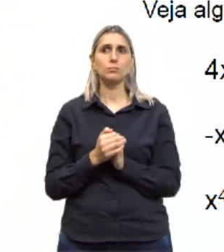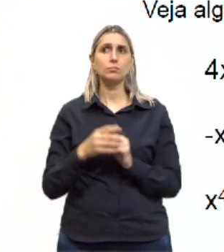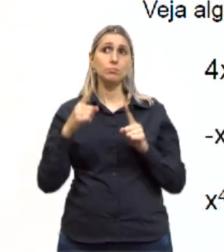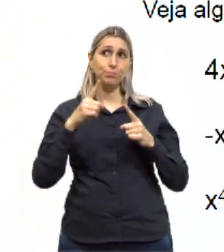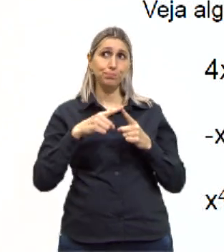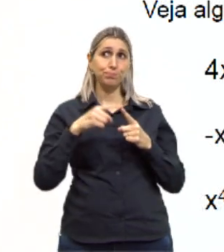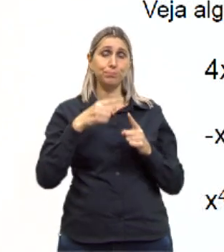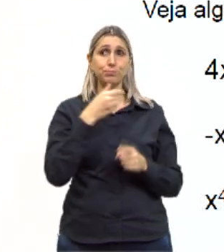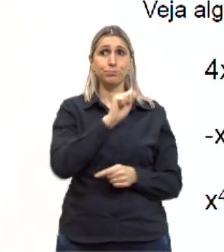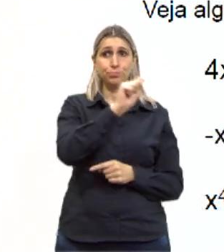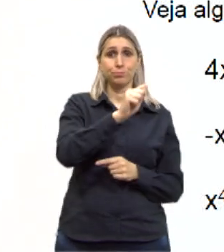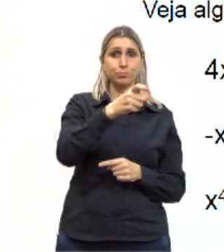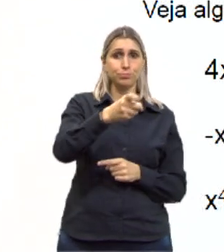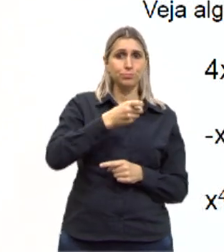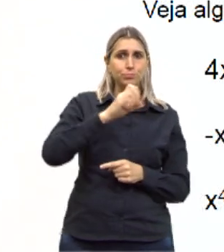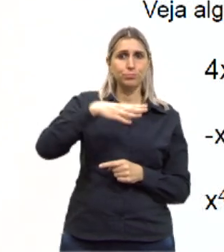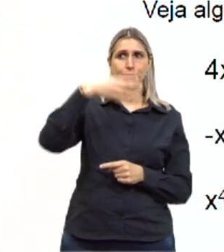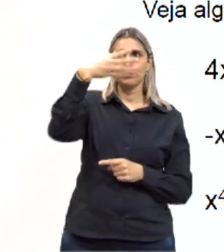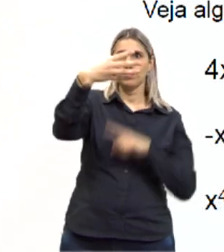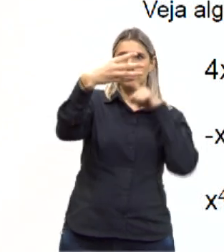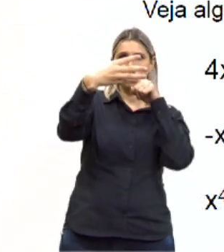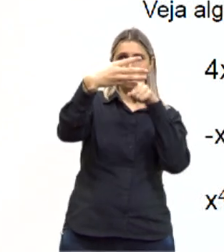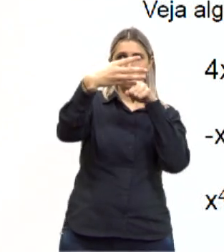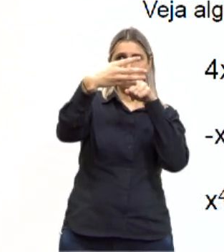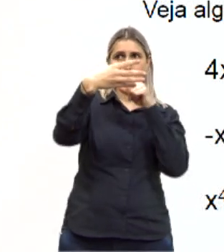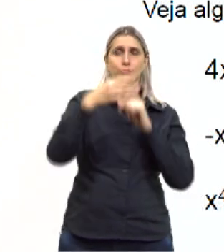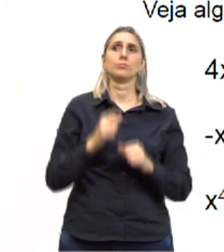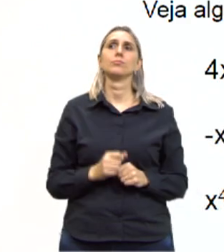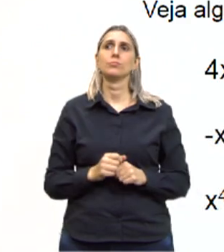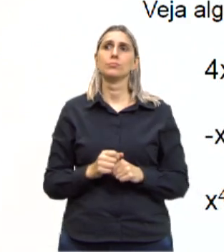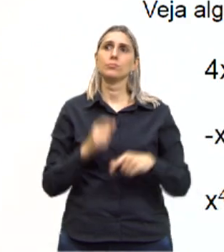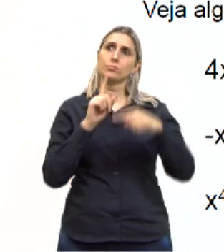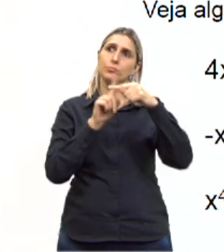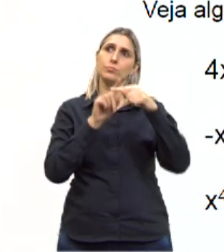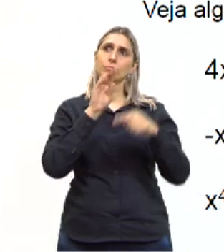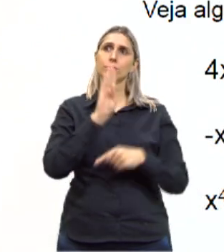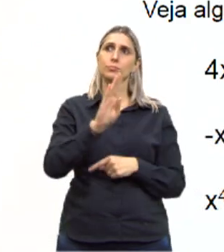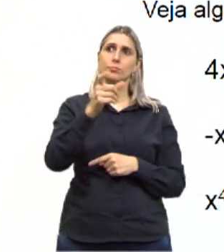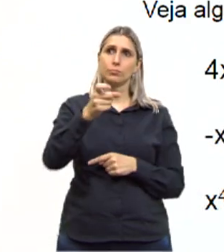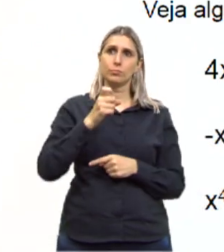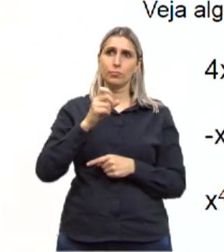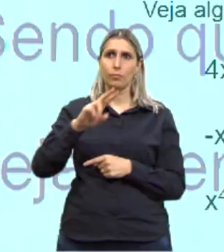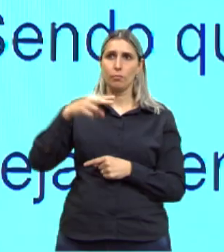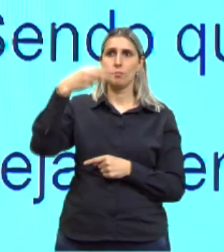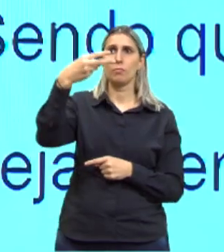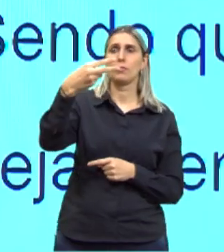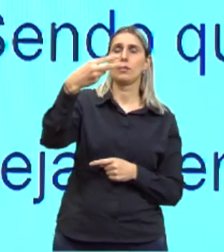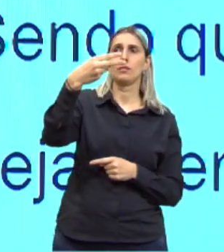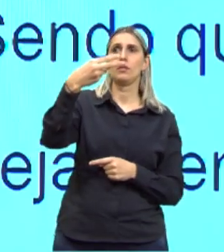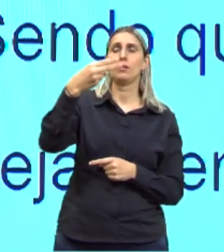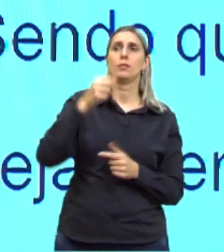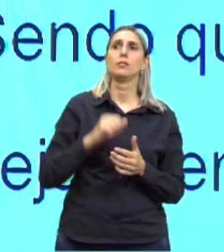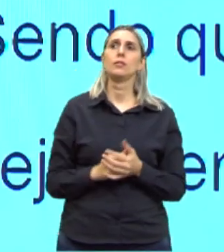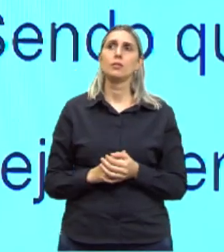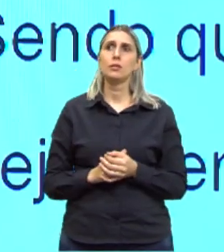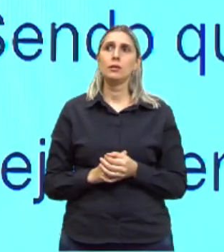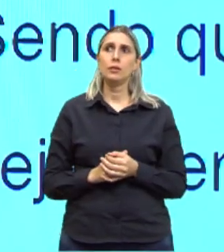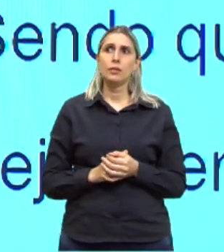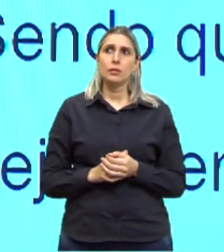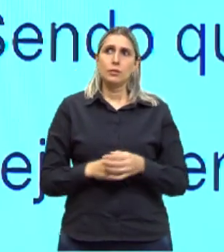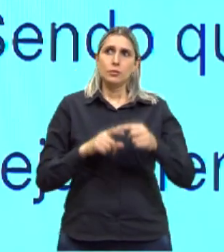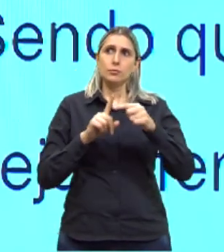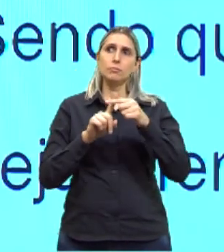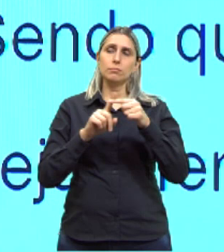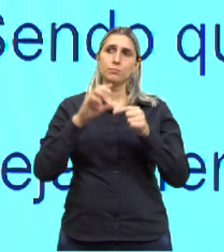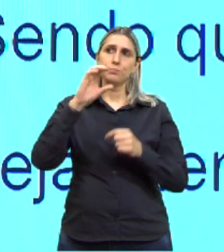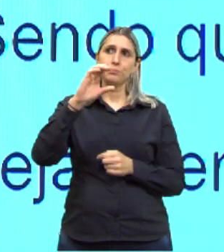tipo. Ax na quarta mais bx ao quadrado